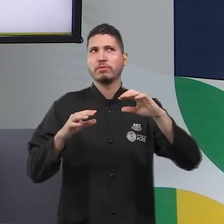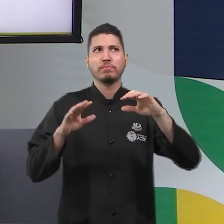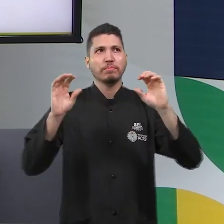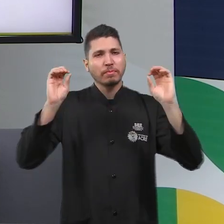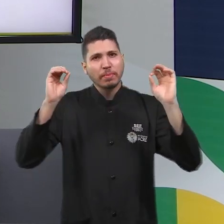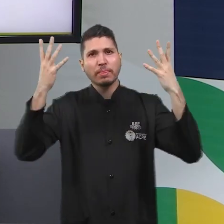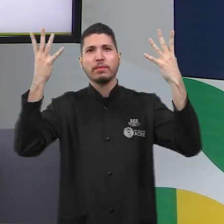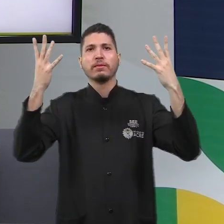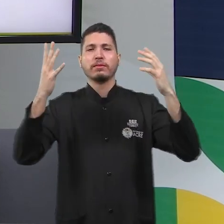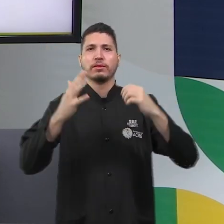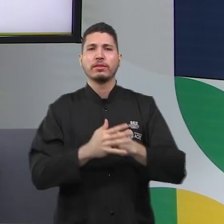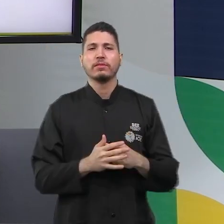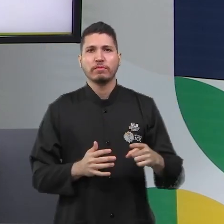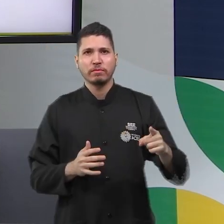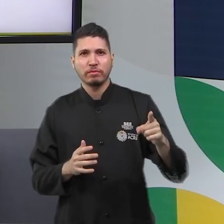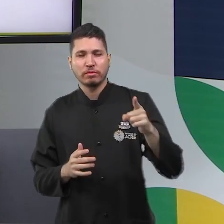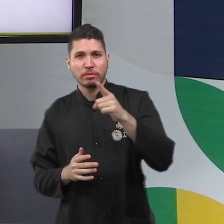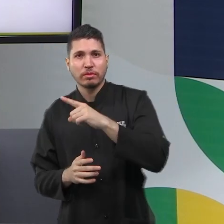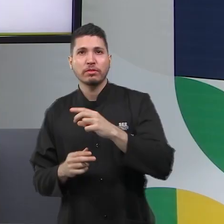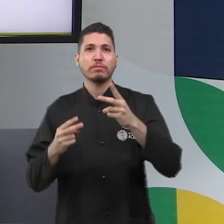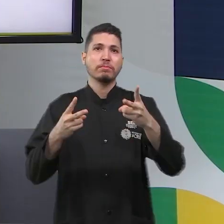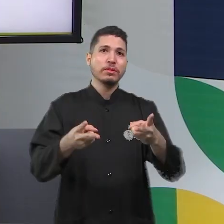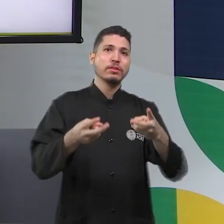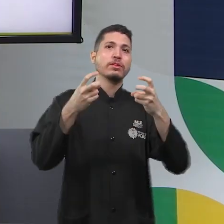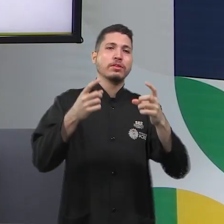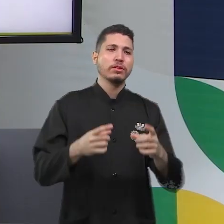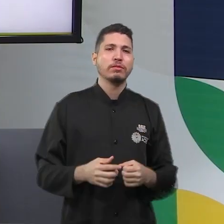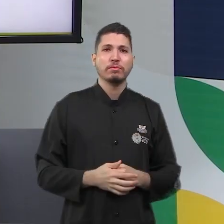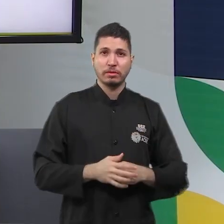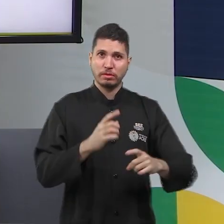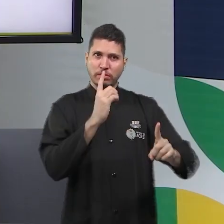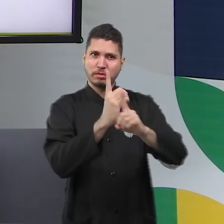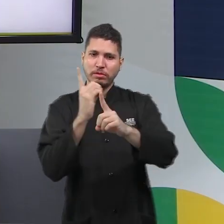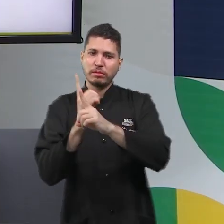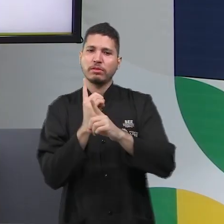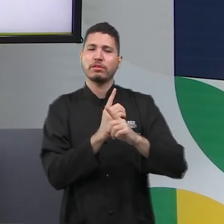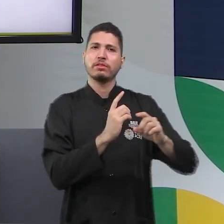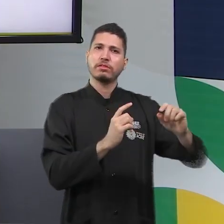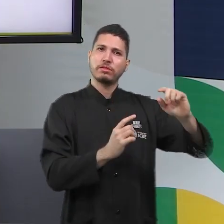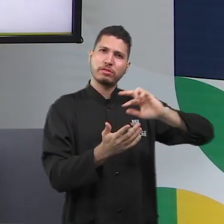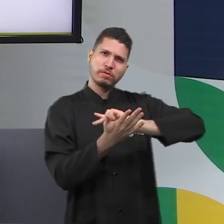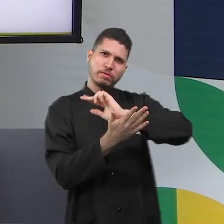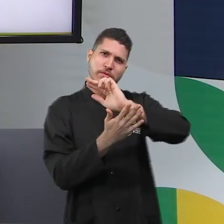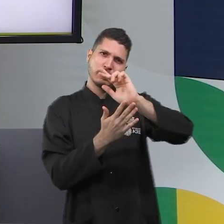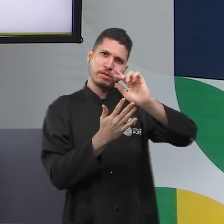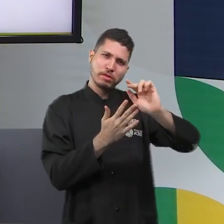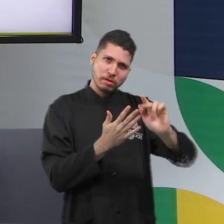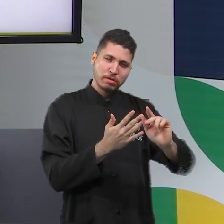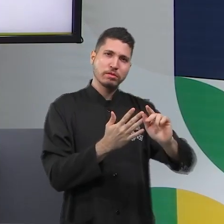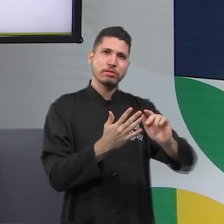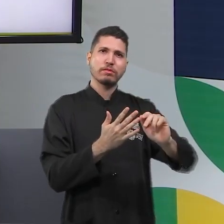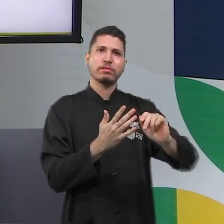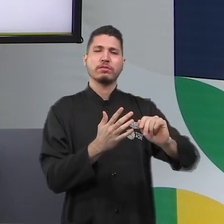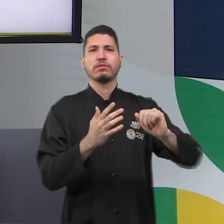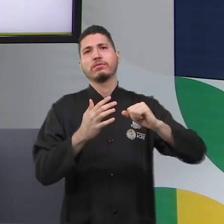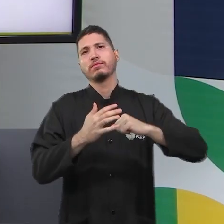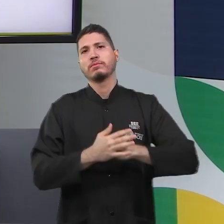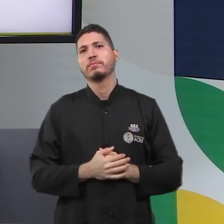sair identificando essas manifestações culturais. Então, muito obrigada pela sua companhia.